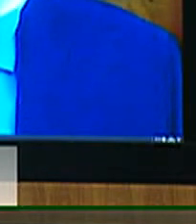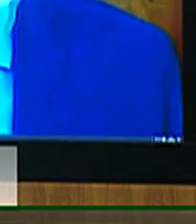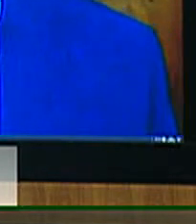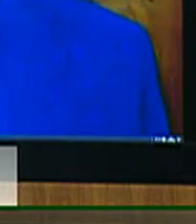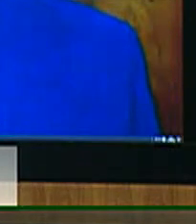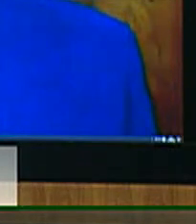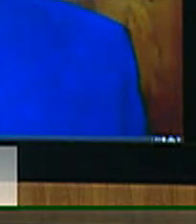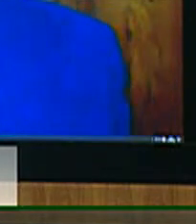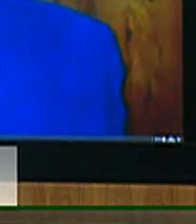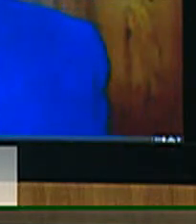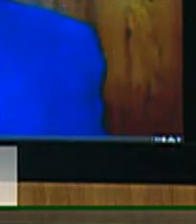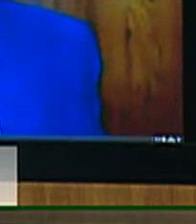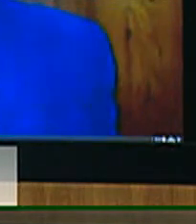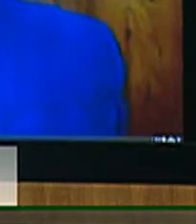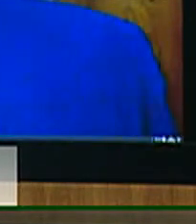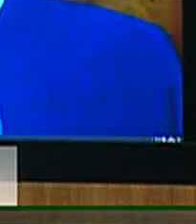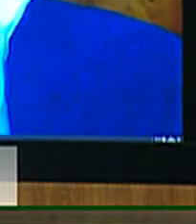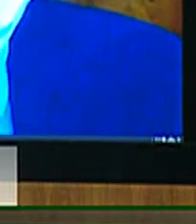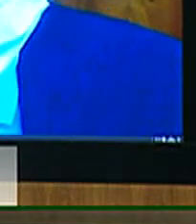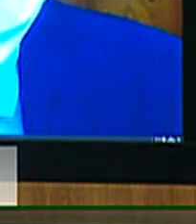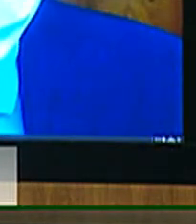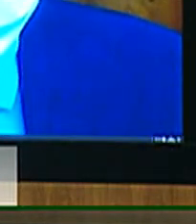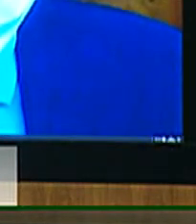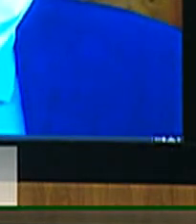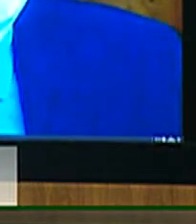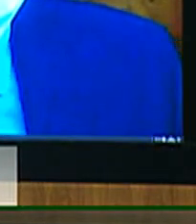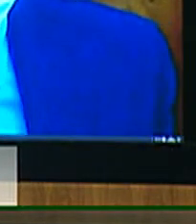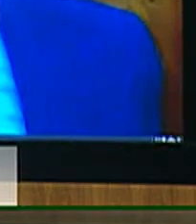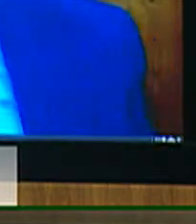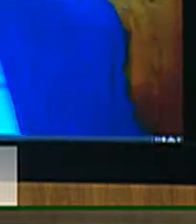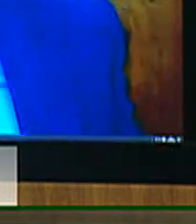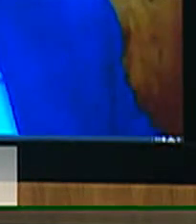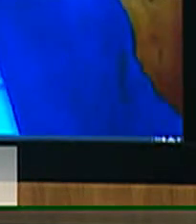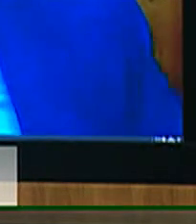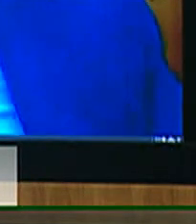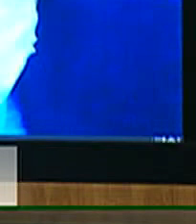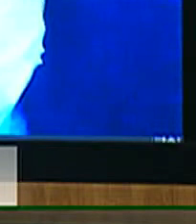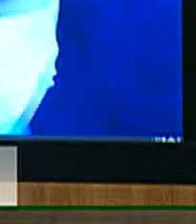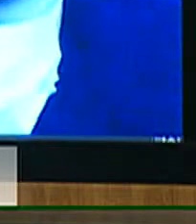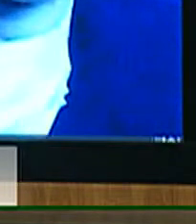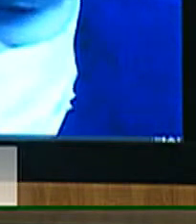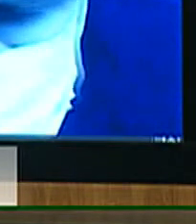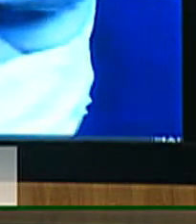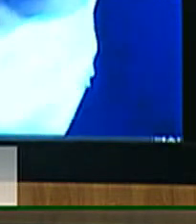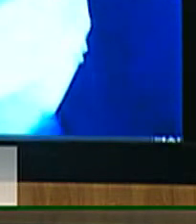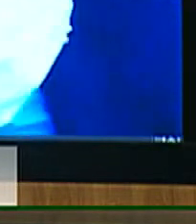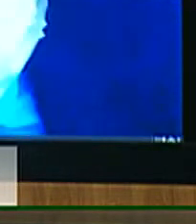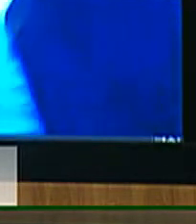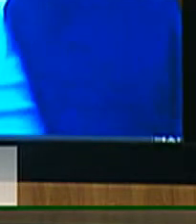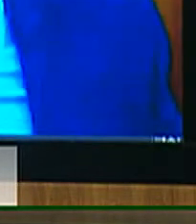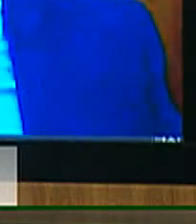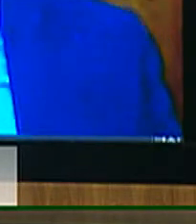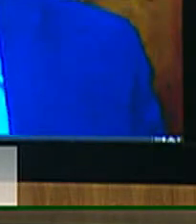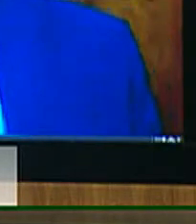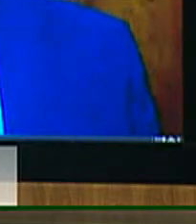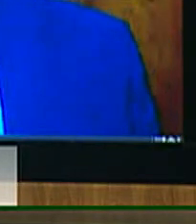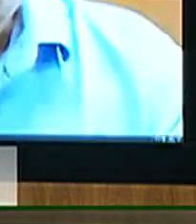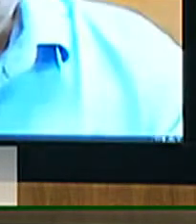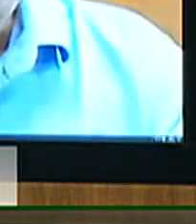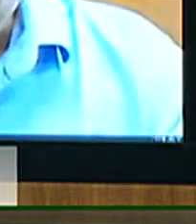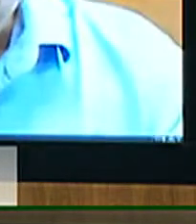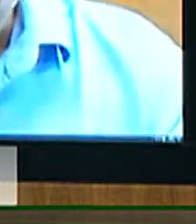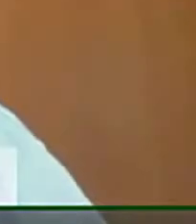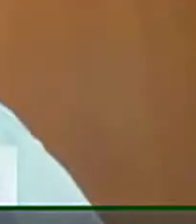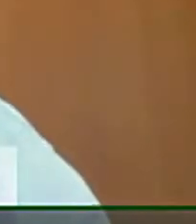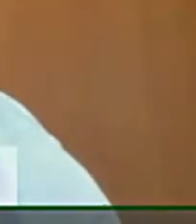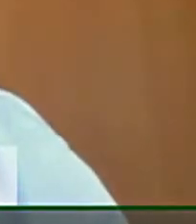a palavra está à sua disposição pelo tempo regimental de 3 minutos. Senhor presidente Hernani Polo, colegas